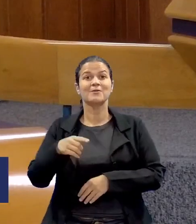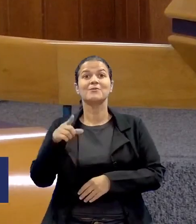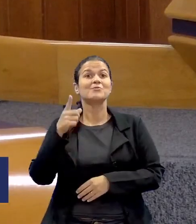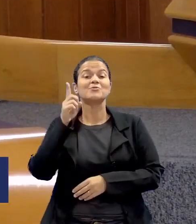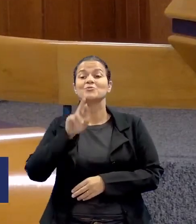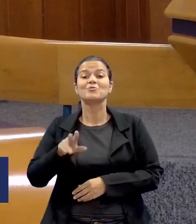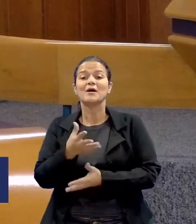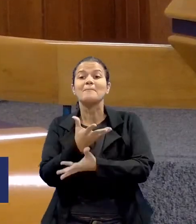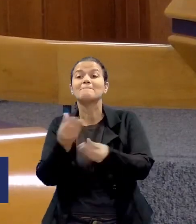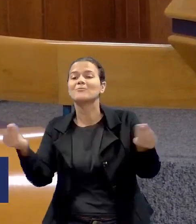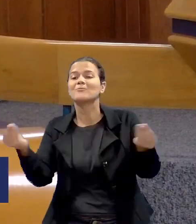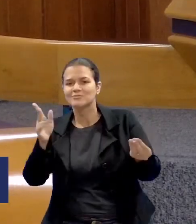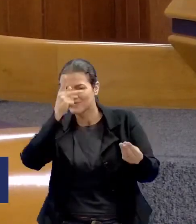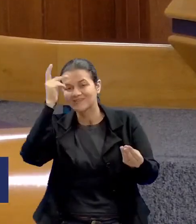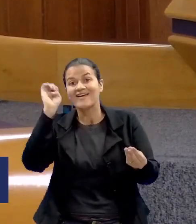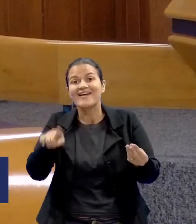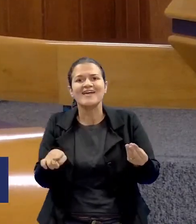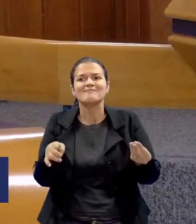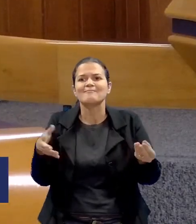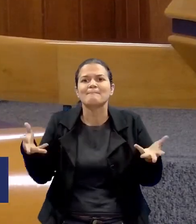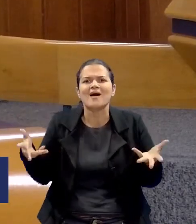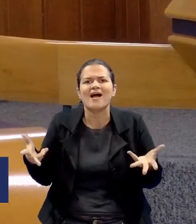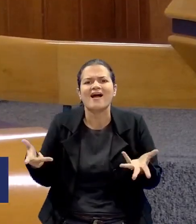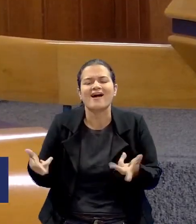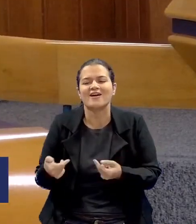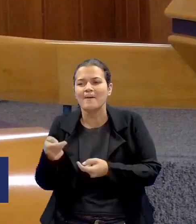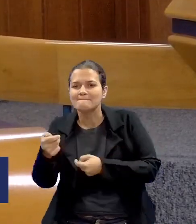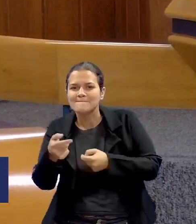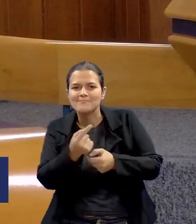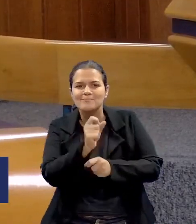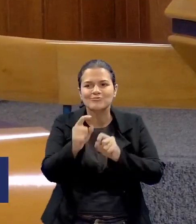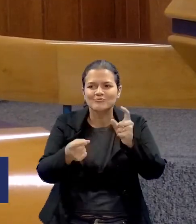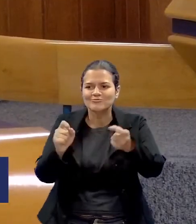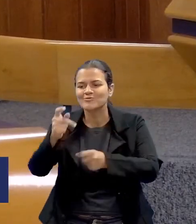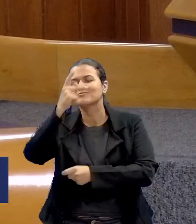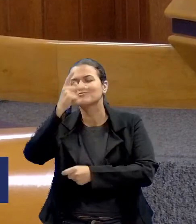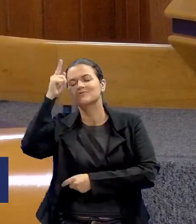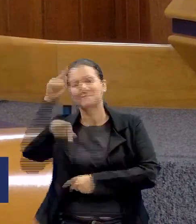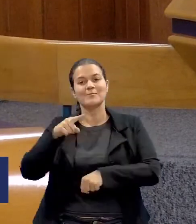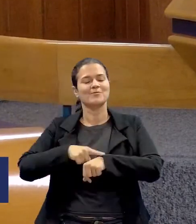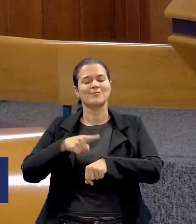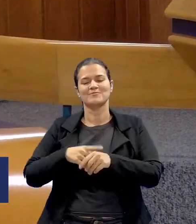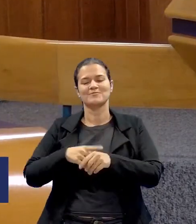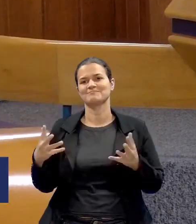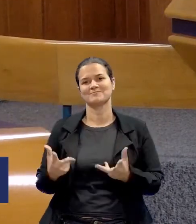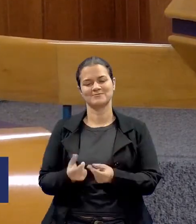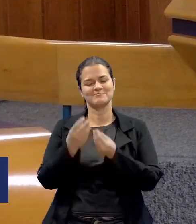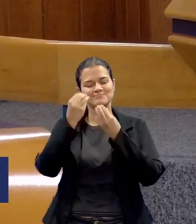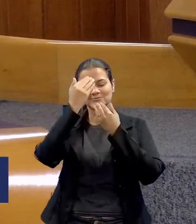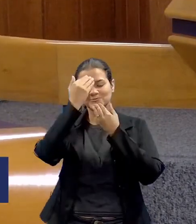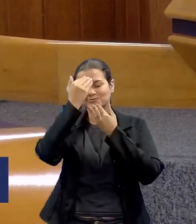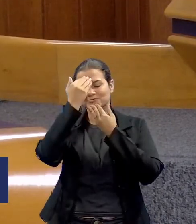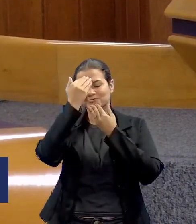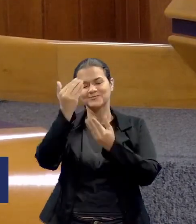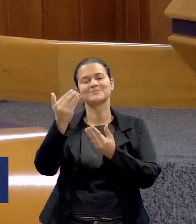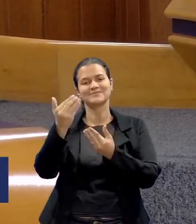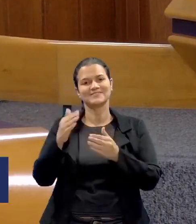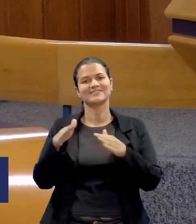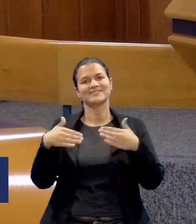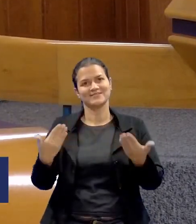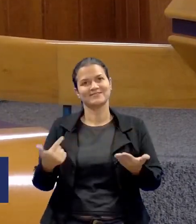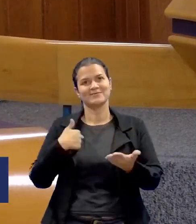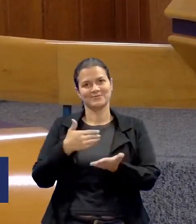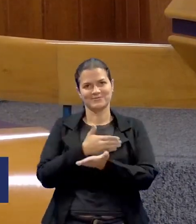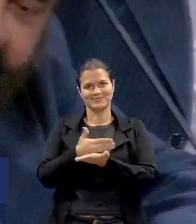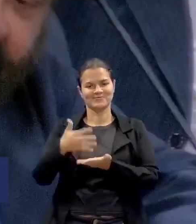pessoas, é a riqueza das pessoas aqui presentes que faz desse momento único. Paulo, muito obrigado. E aí eu vou começar a